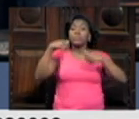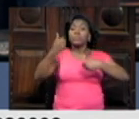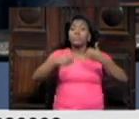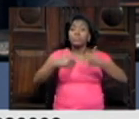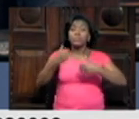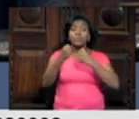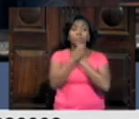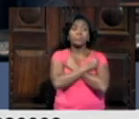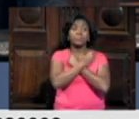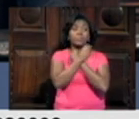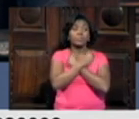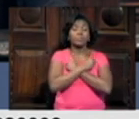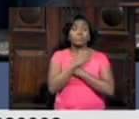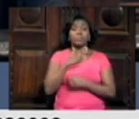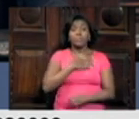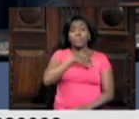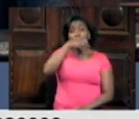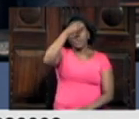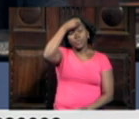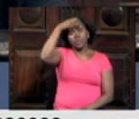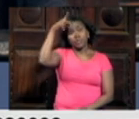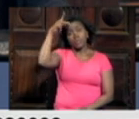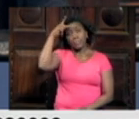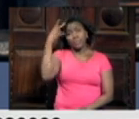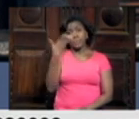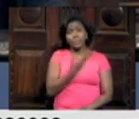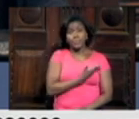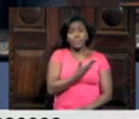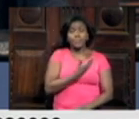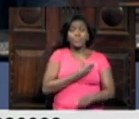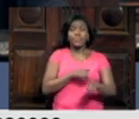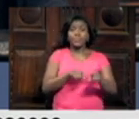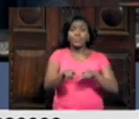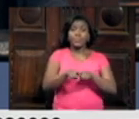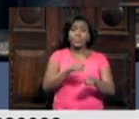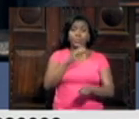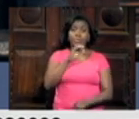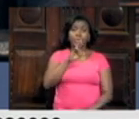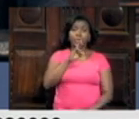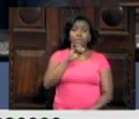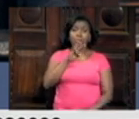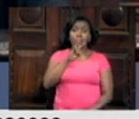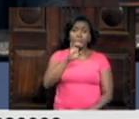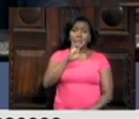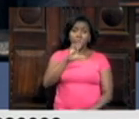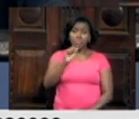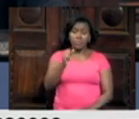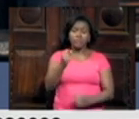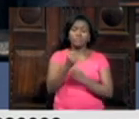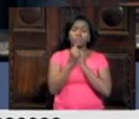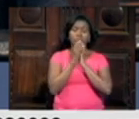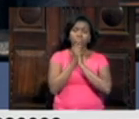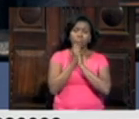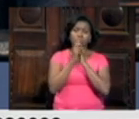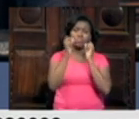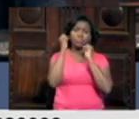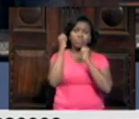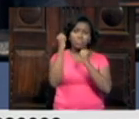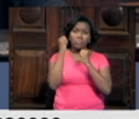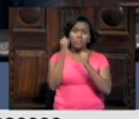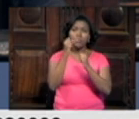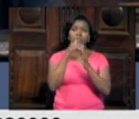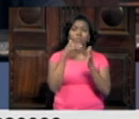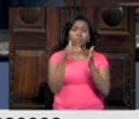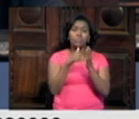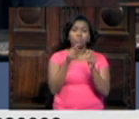mandar um abraço para o meu prefeito, meu amigo, meu irmão Crivella. Força! Muito obrigado por tudo que fez por mim na